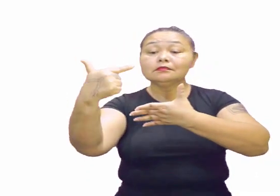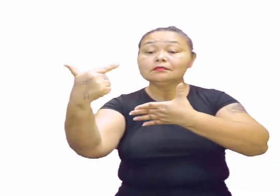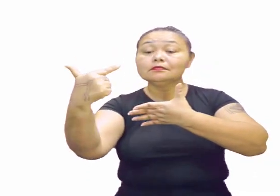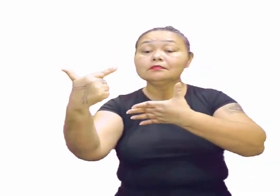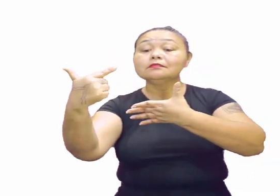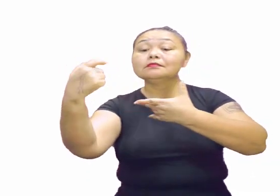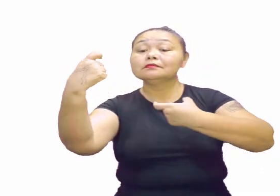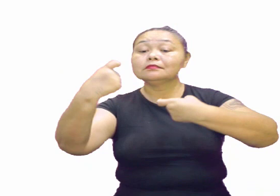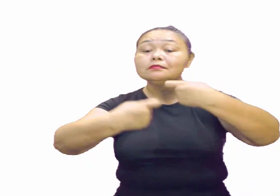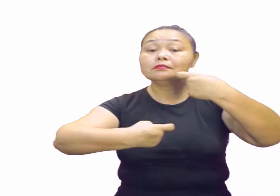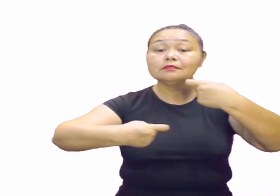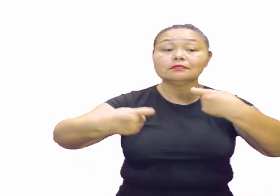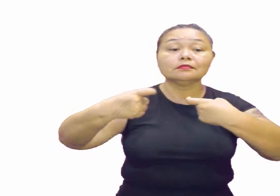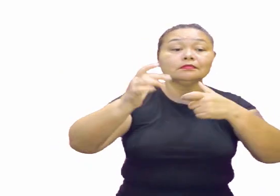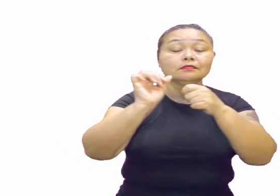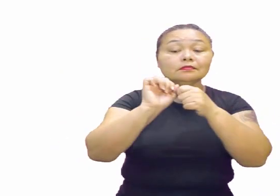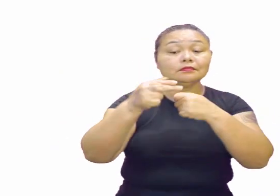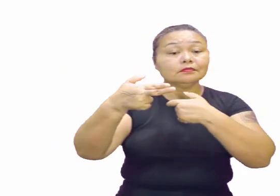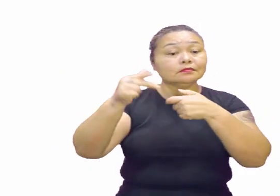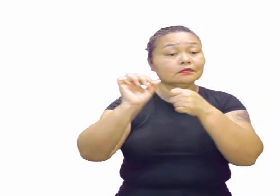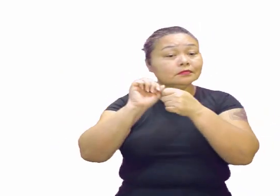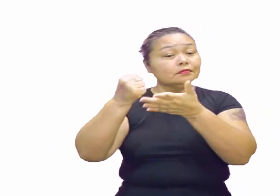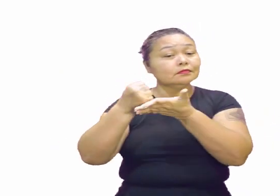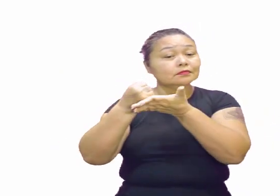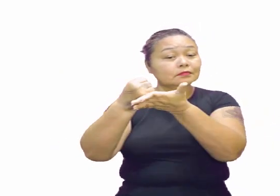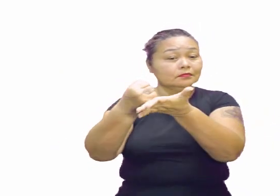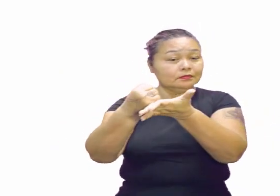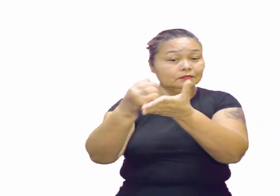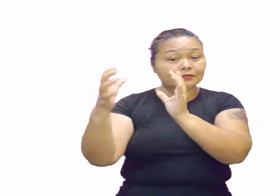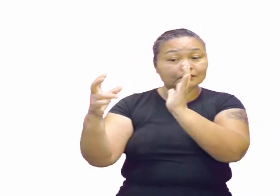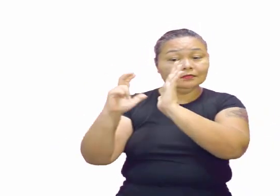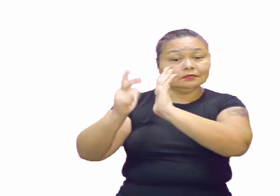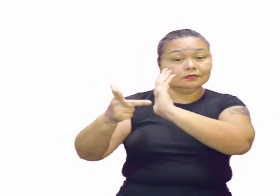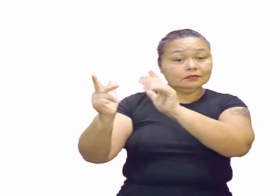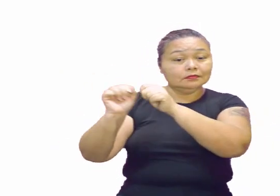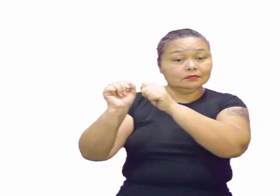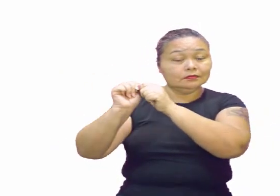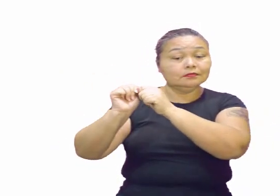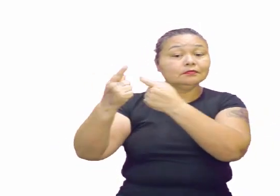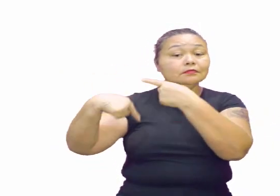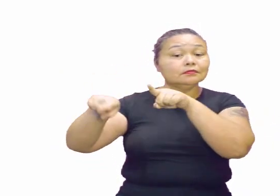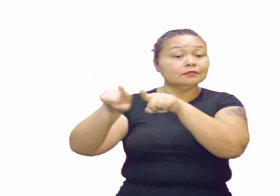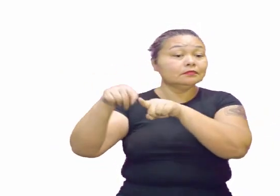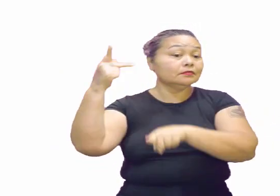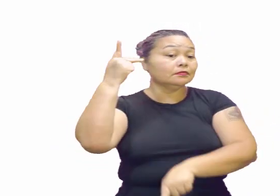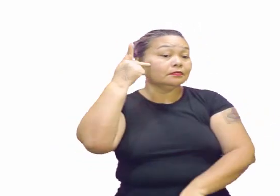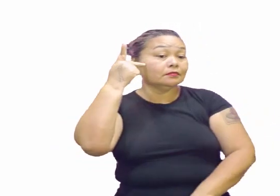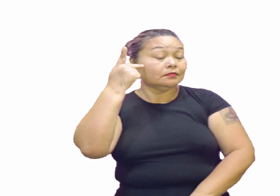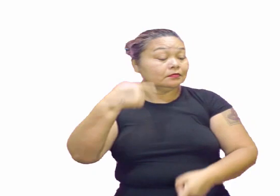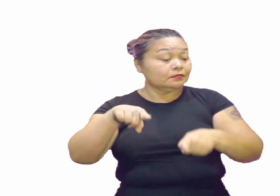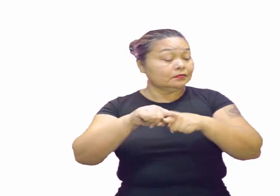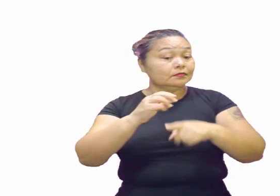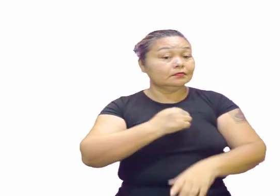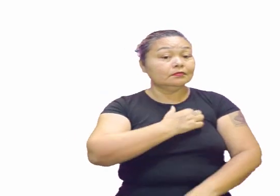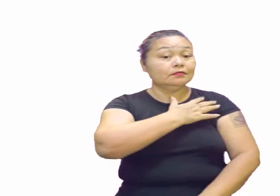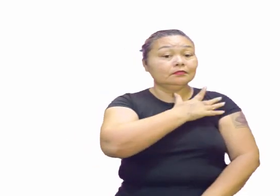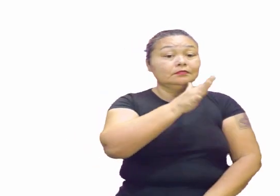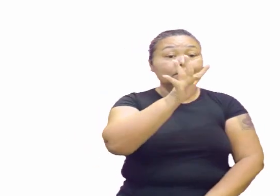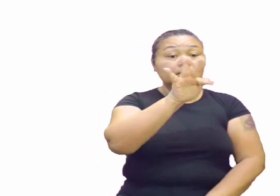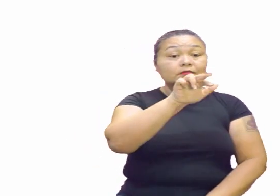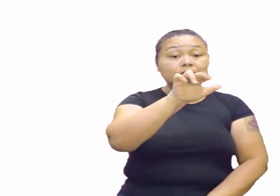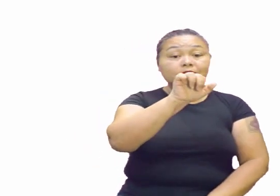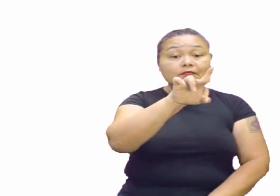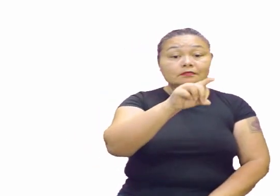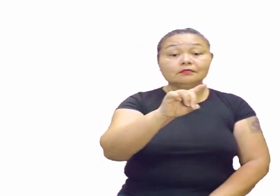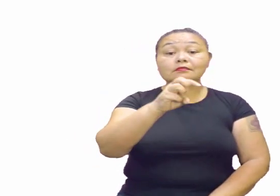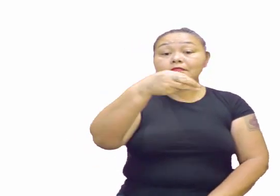Armada. Claro, com o apoio do Partido Republicano Paulista e do Exército, Floriano, em março de